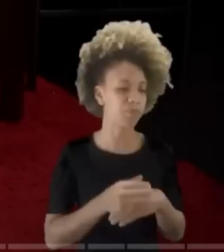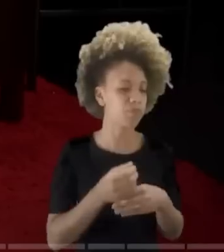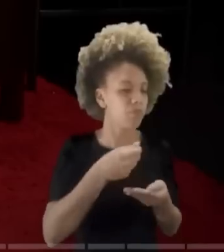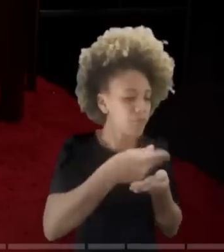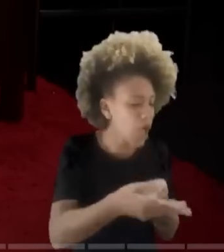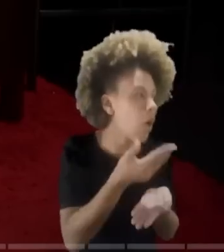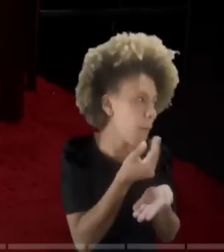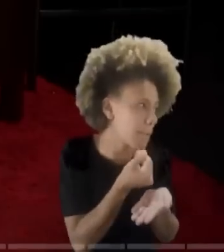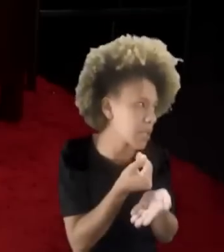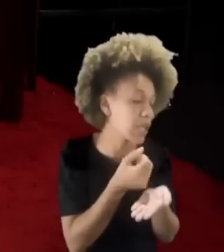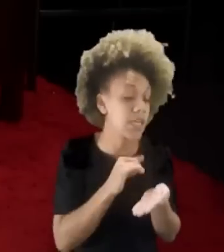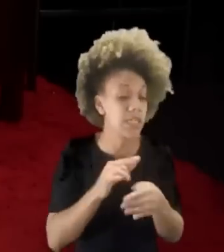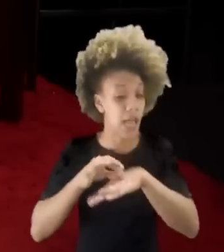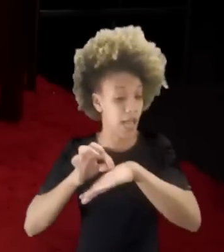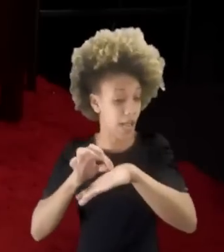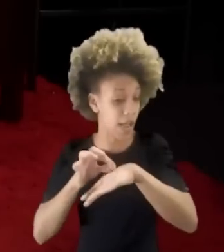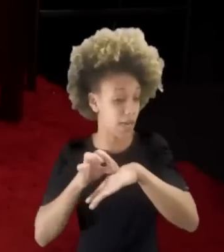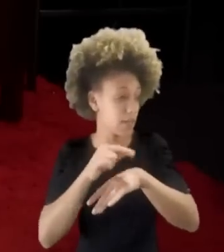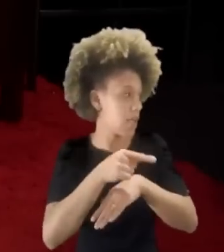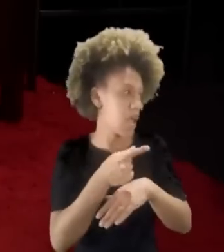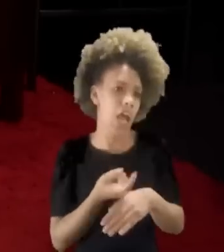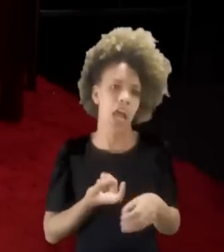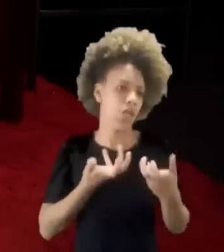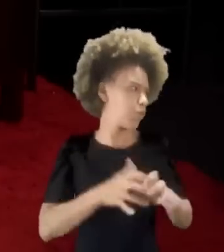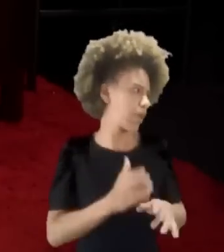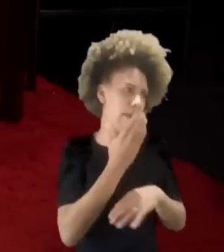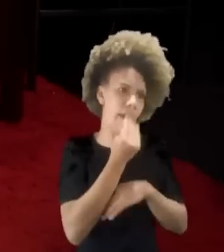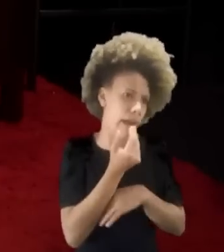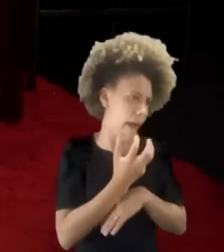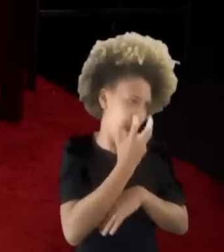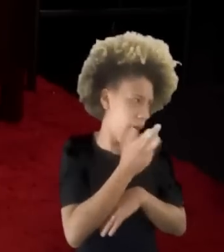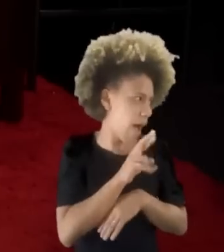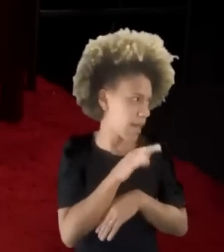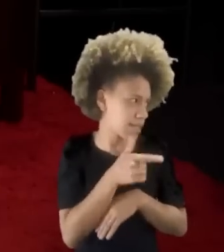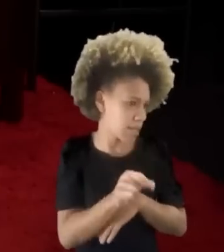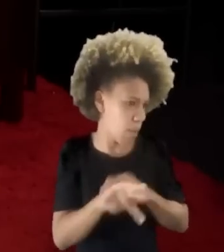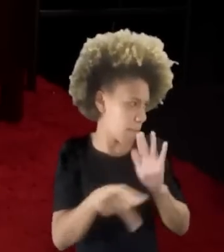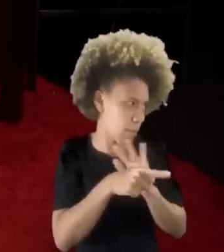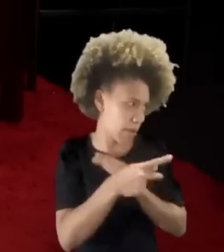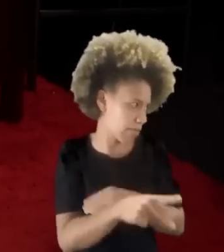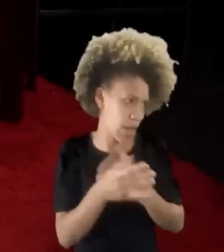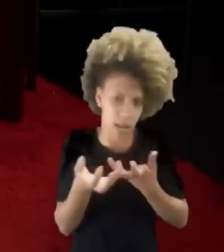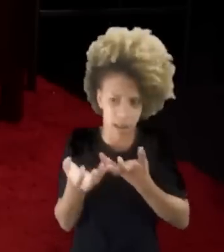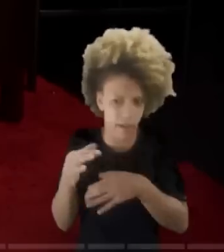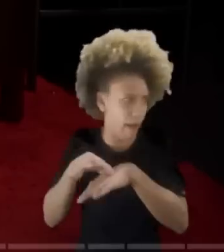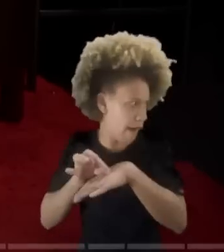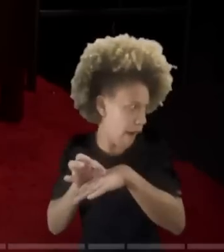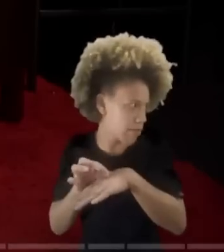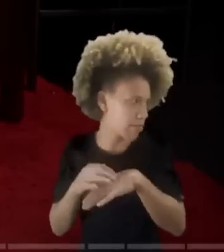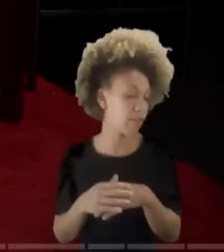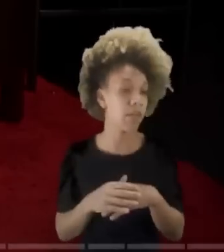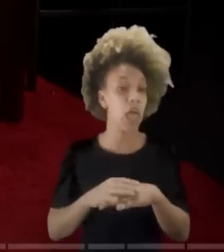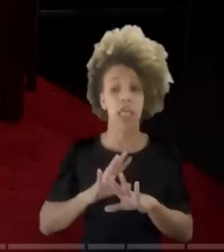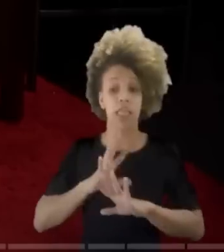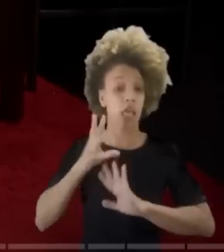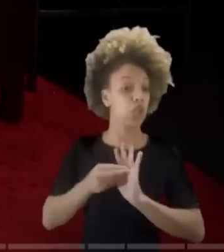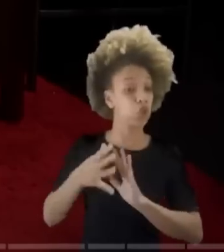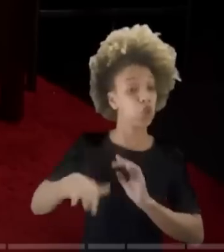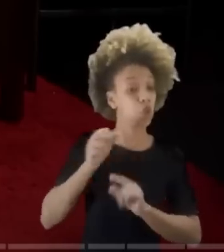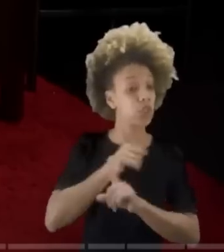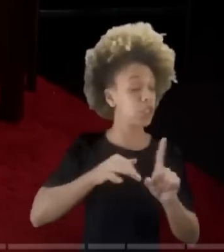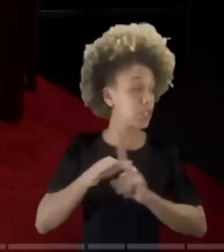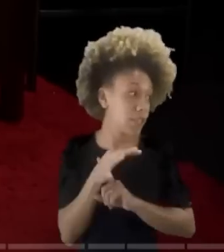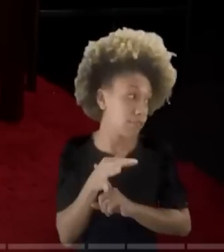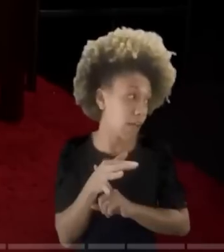para ele só começa a dar carne para o cachorro ele não volta para ração você entendeu meu problema e agora a galera toda tá toda uma